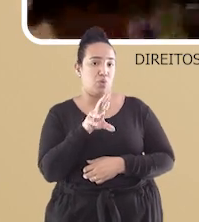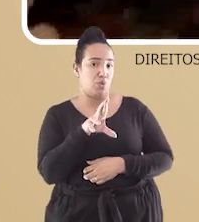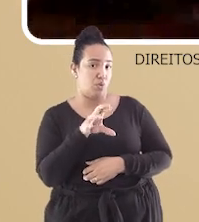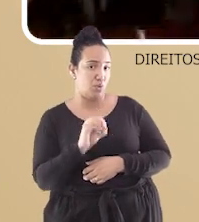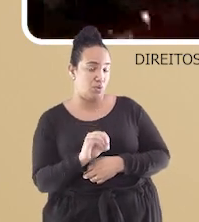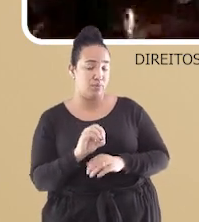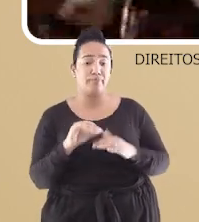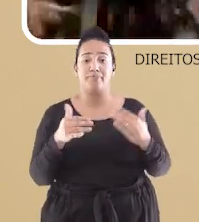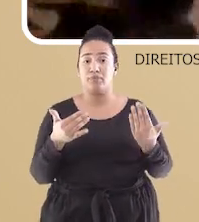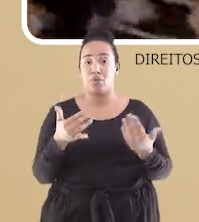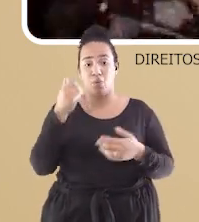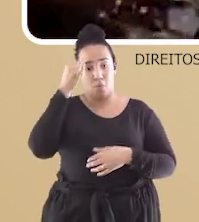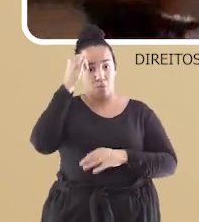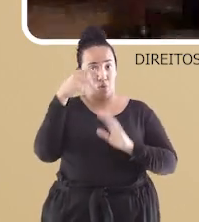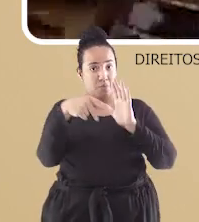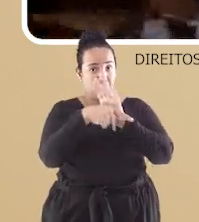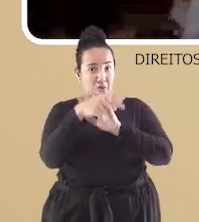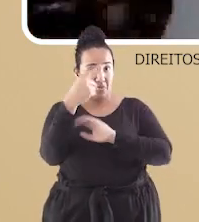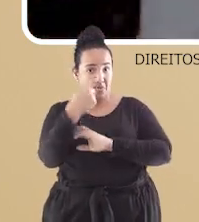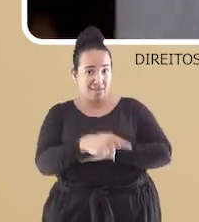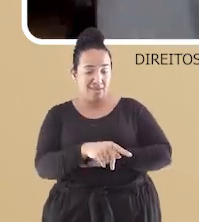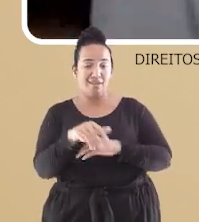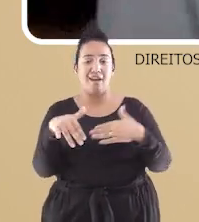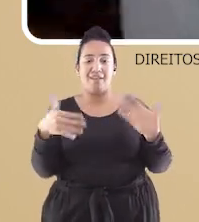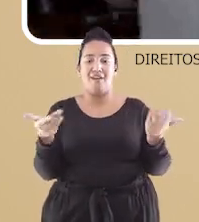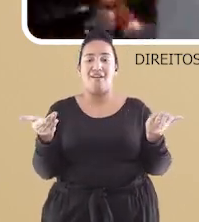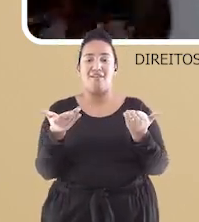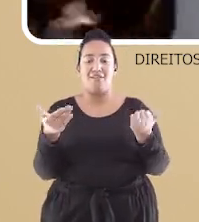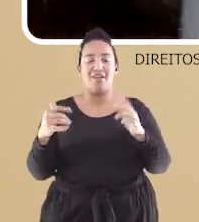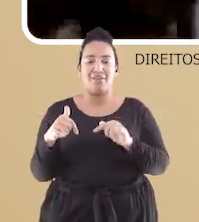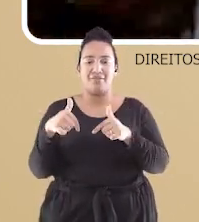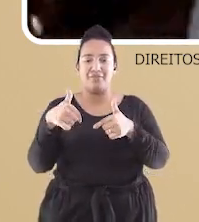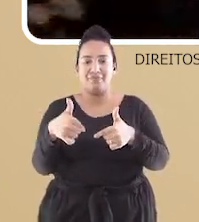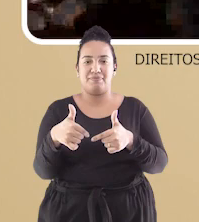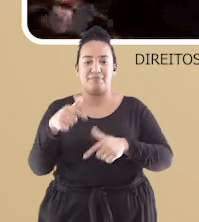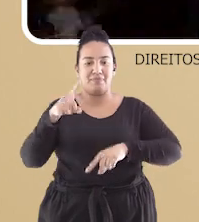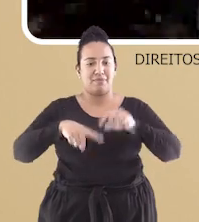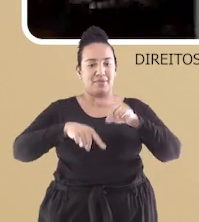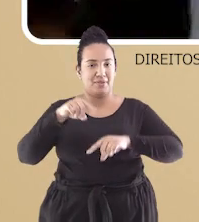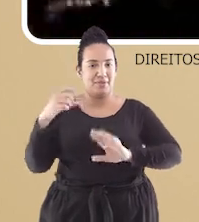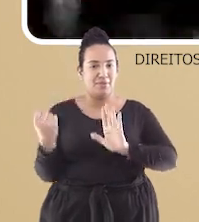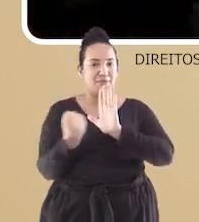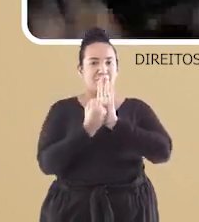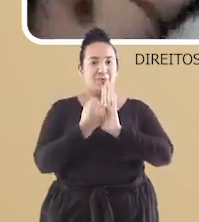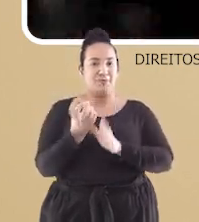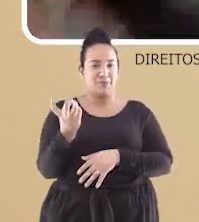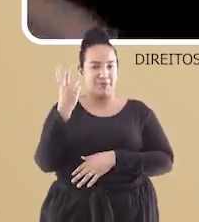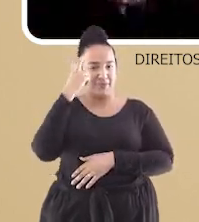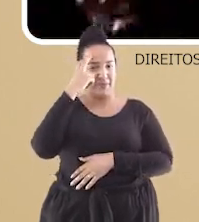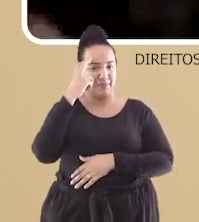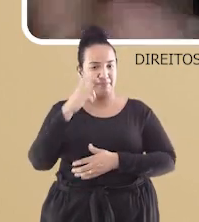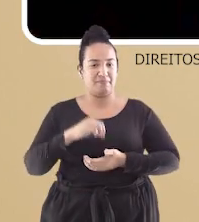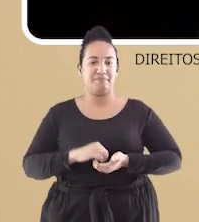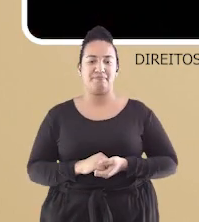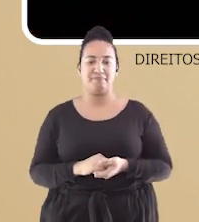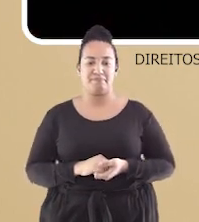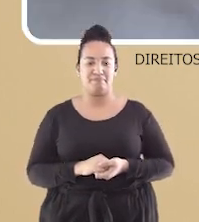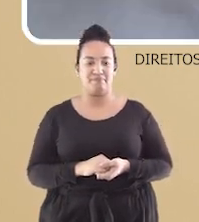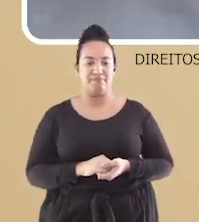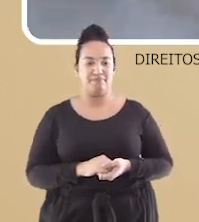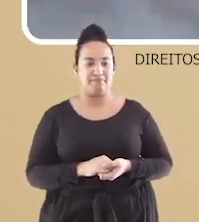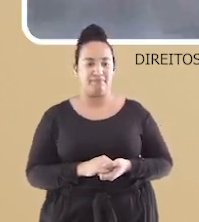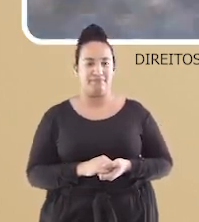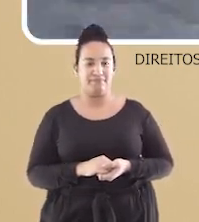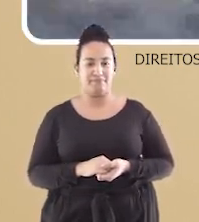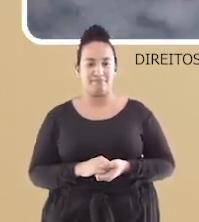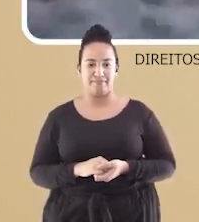o boi do seu Teodoro dá vida a uma manifestação do patrimônio imaterial brasileiro. Era pra São